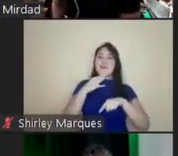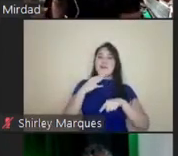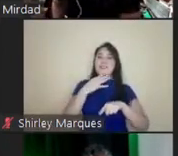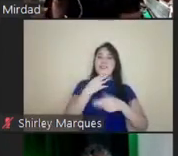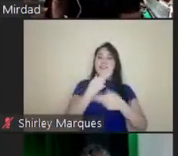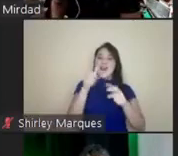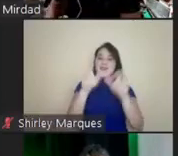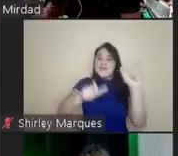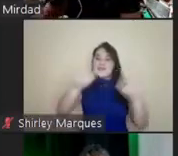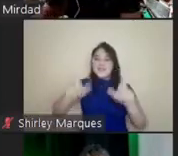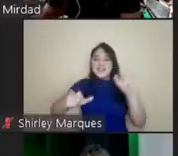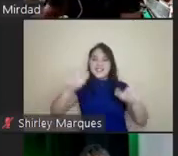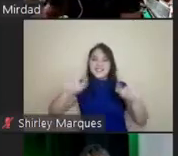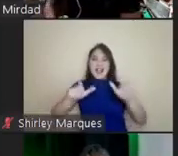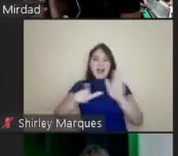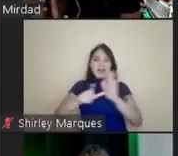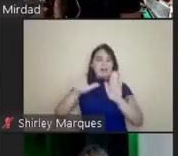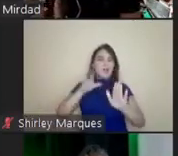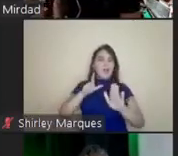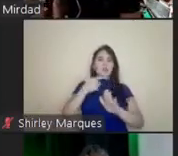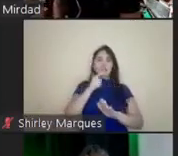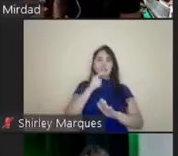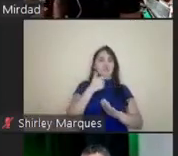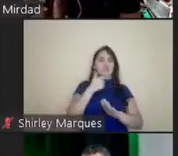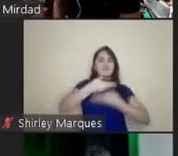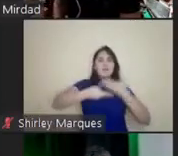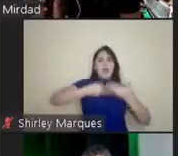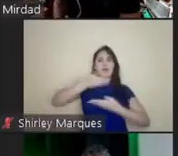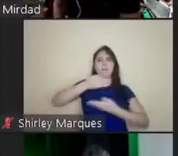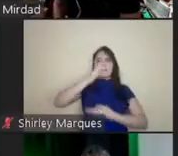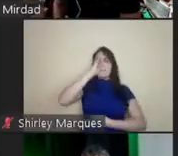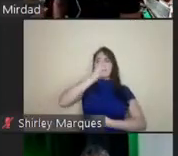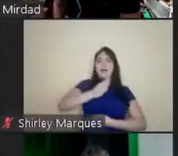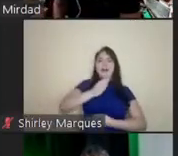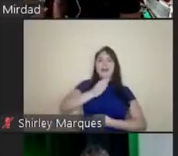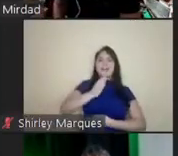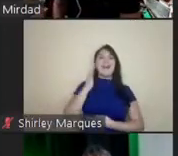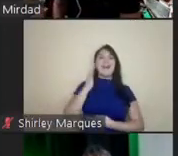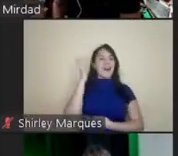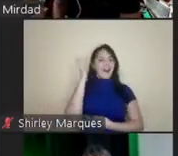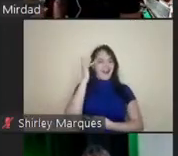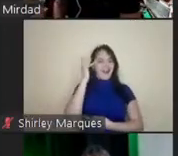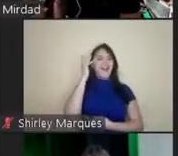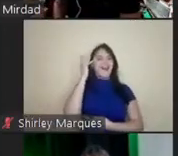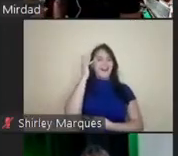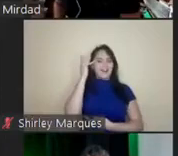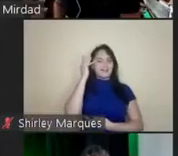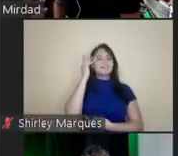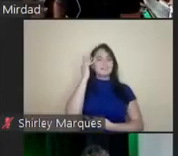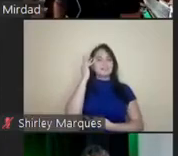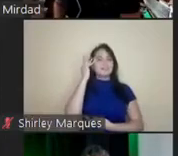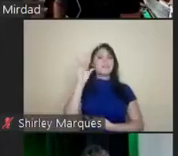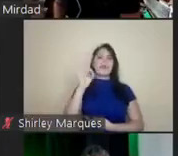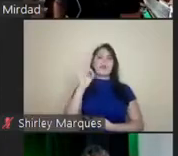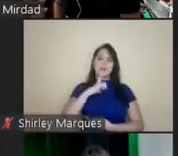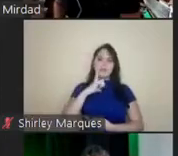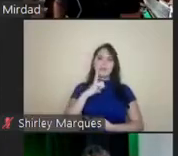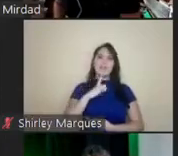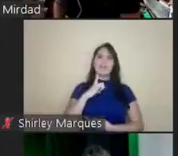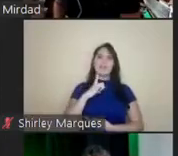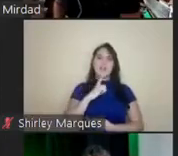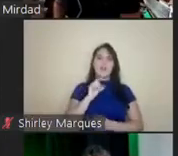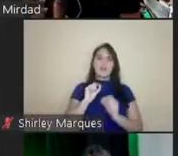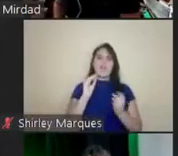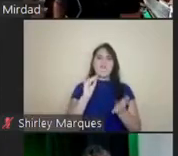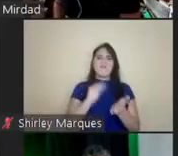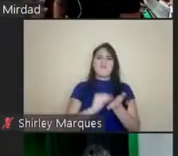que eu não tinha uma relação direta. E acho que, embora tenha essa falta absurda do abraço, de